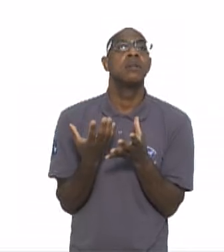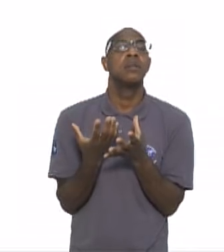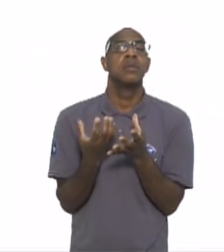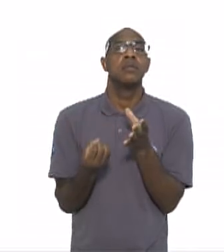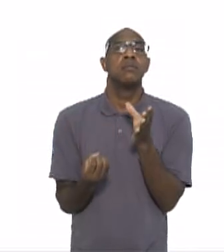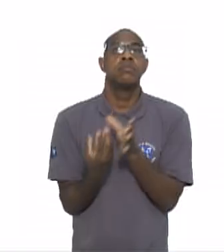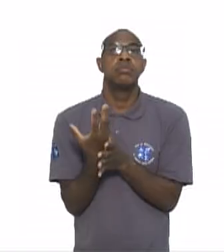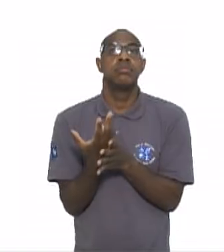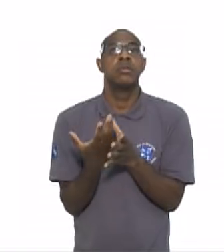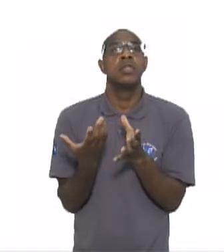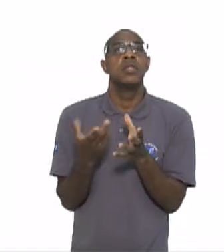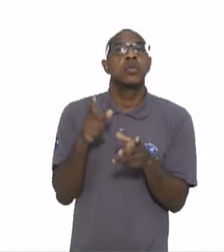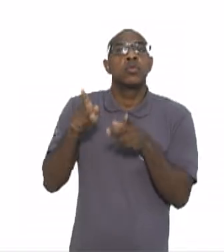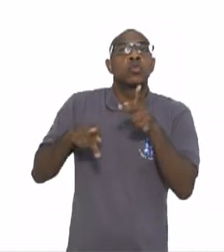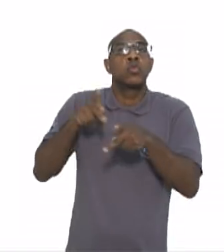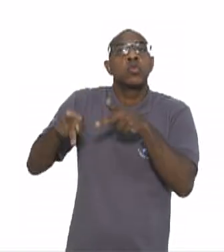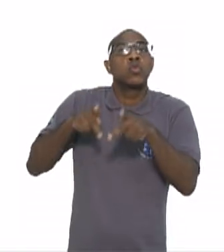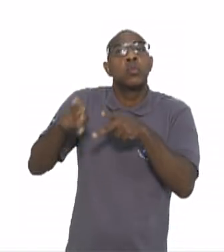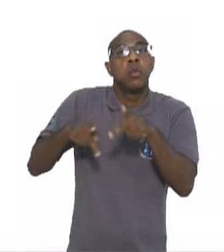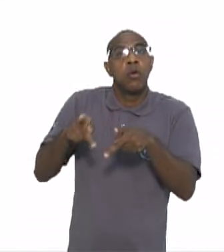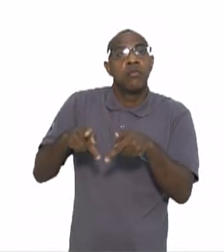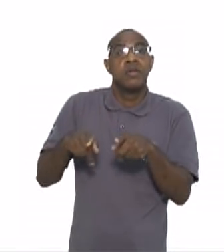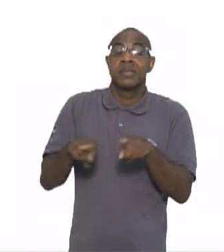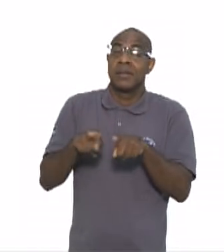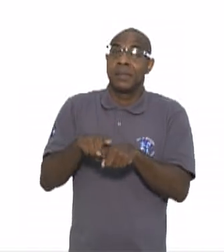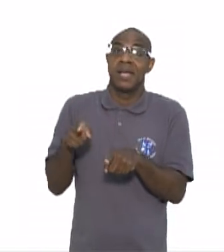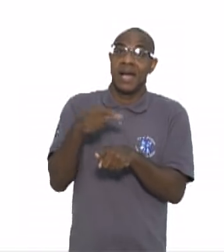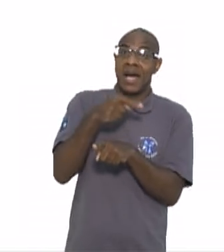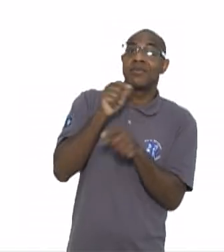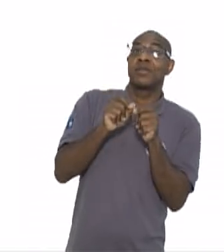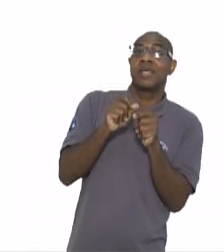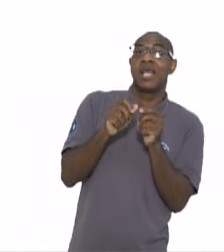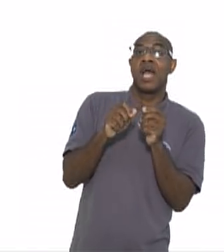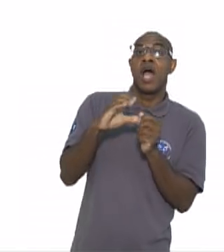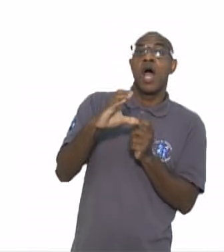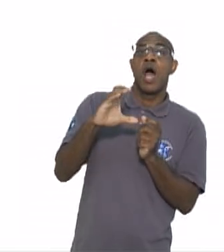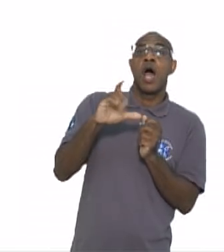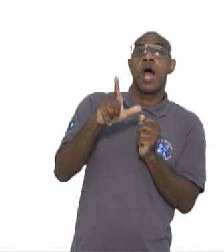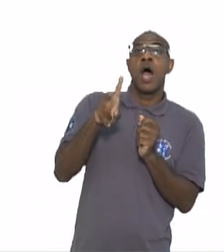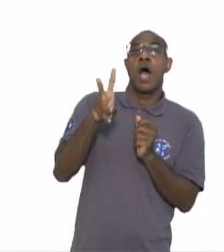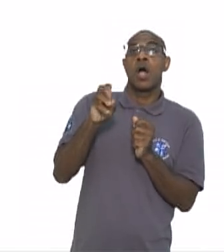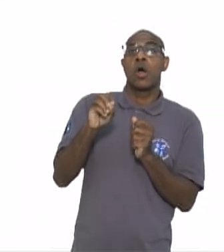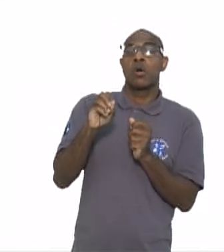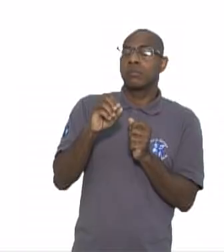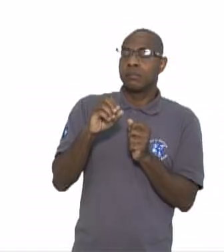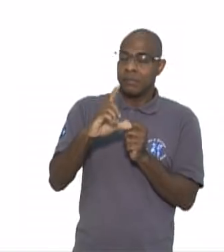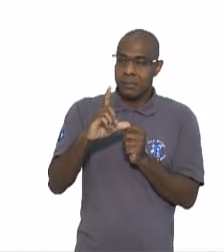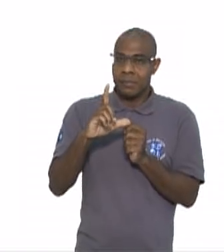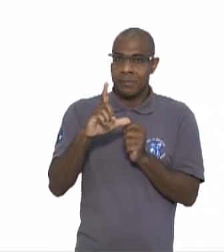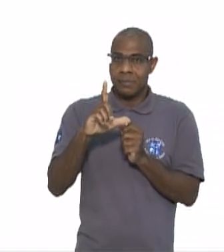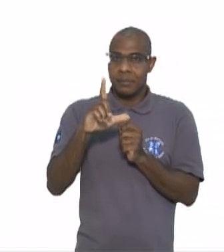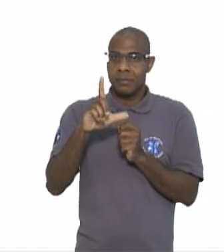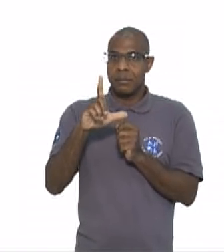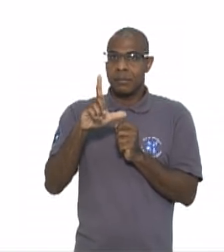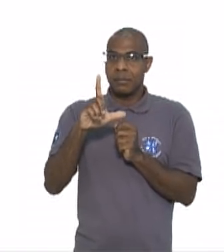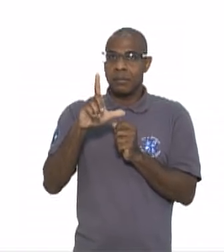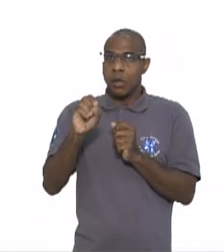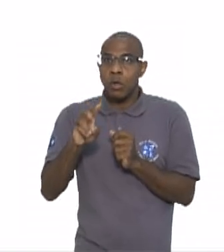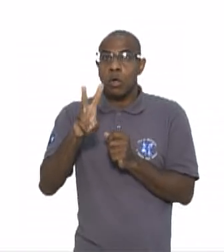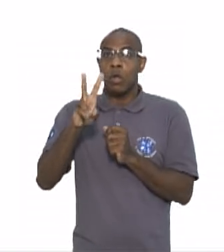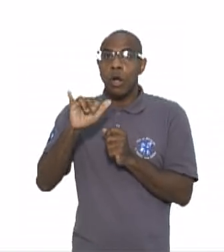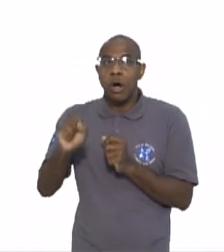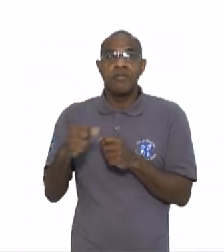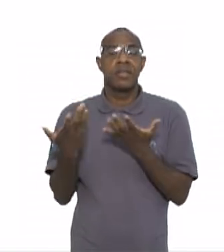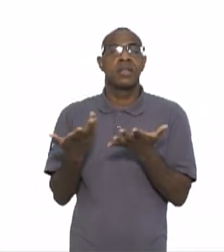ou mais precisamente com o batismo de Clovis, né, e sua posterior coroação. A expansão franca com a tutela